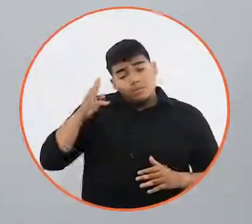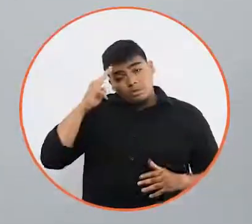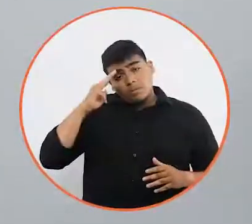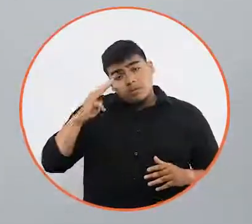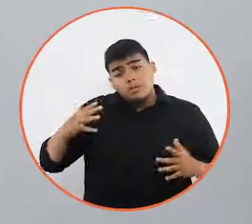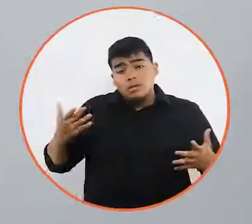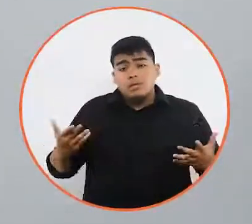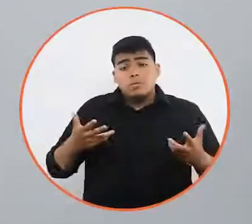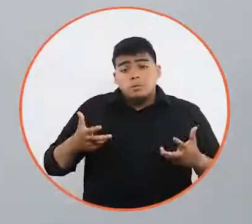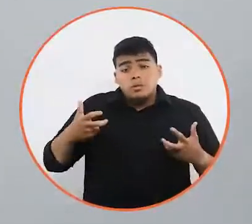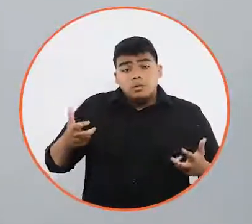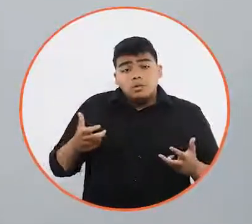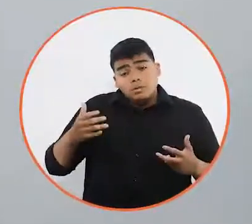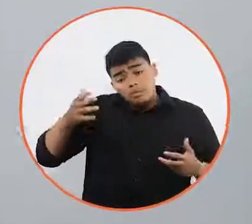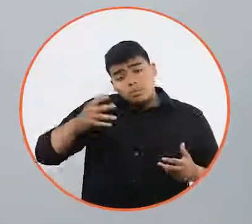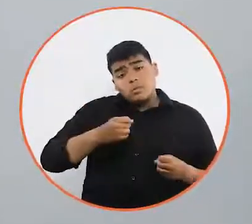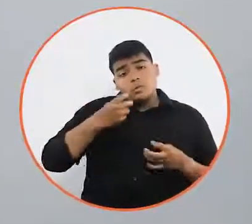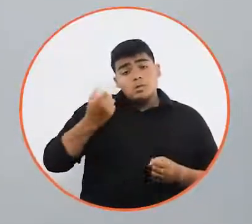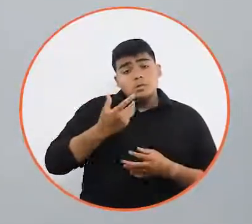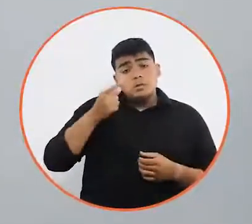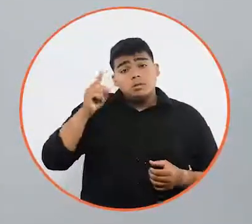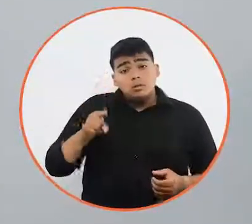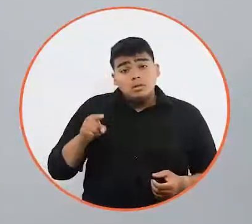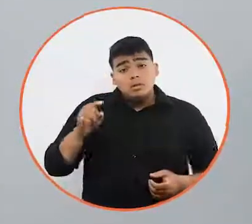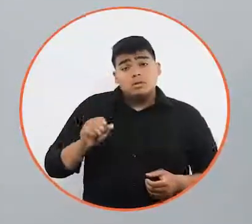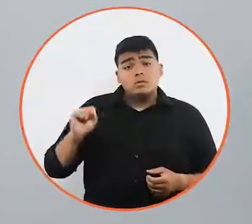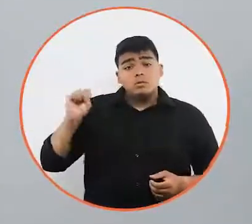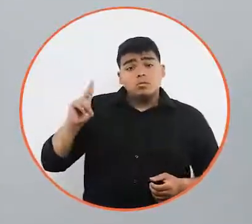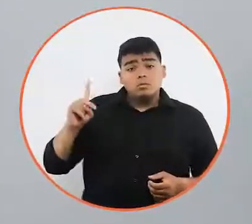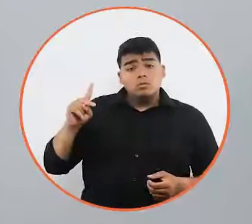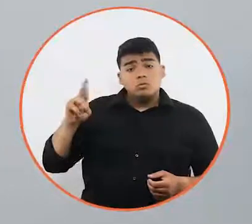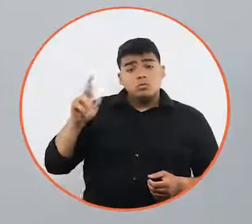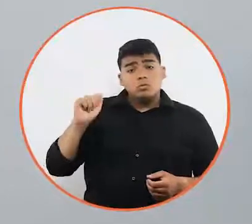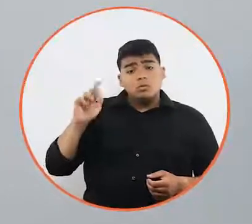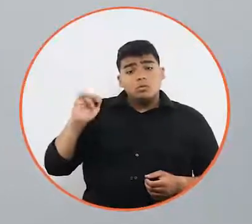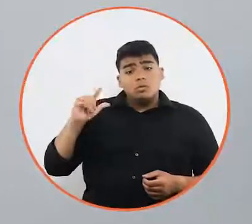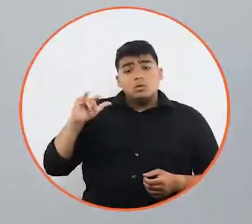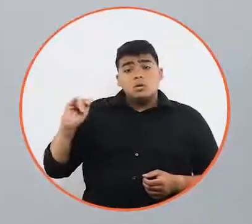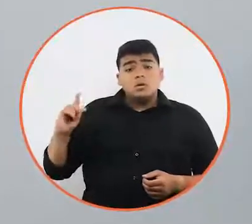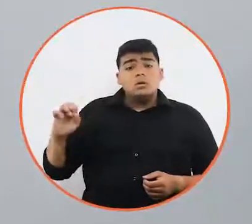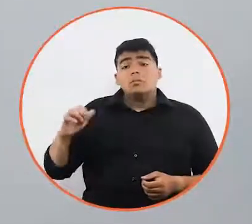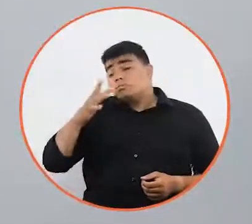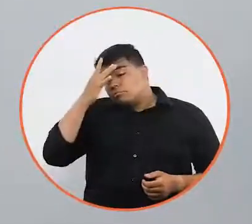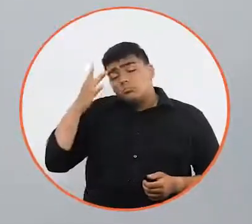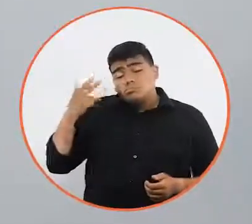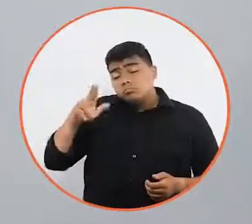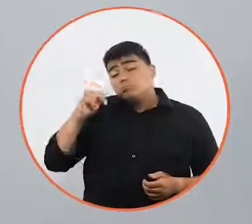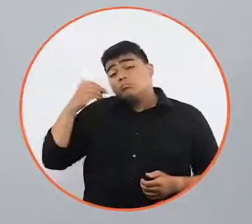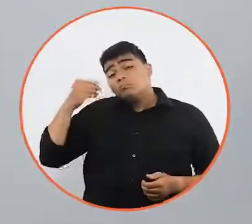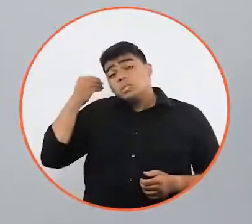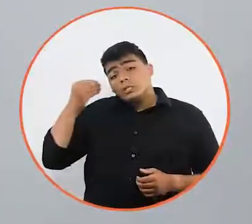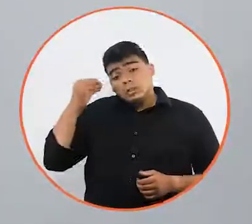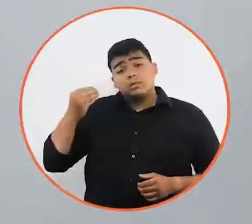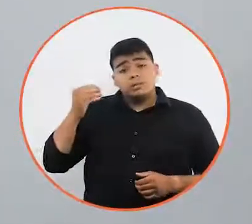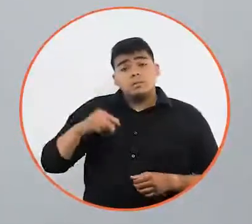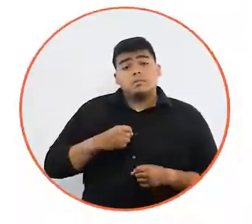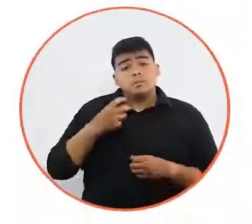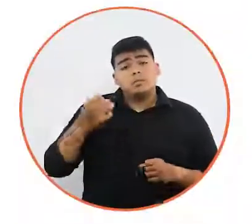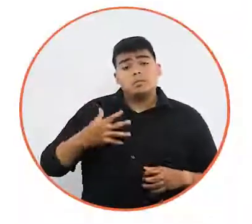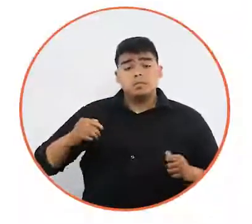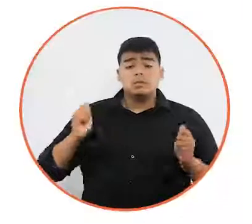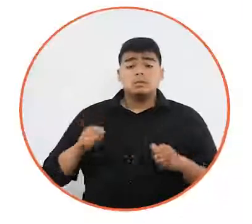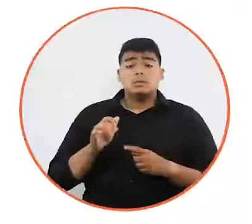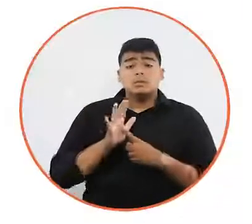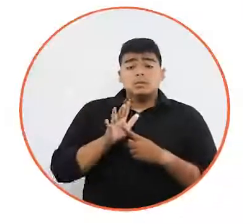tá? Então veja que a poesia, ela é o quê? Uma supra-realidade. Quem nunca viveu essa realidade? A poesia é capaz de dizer isso